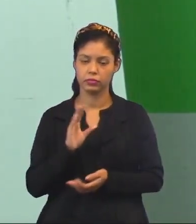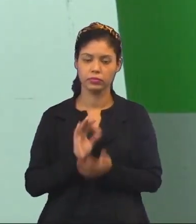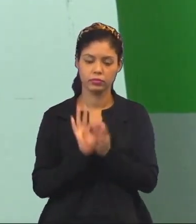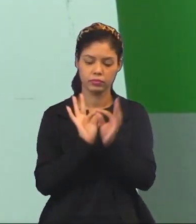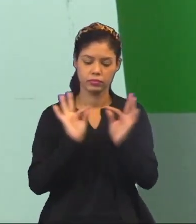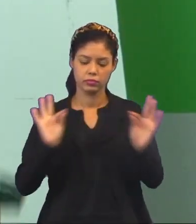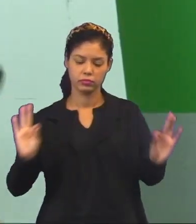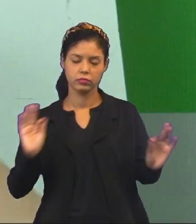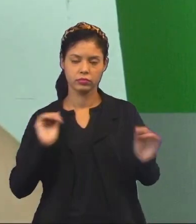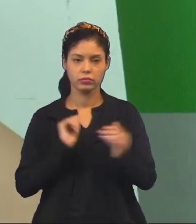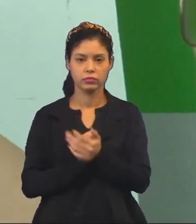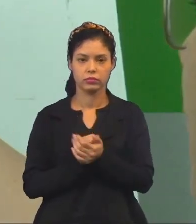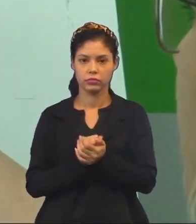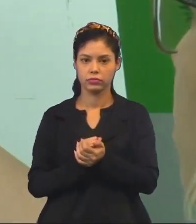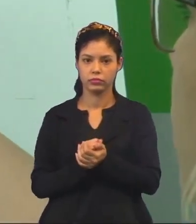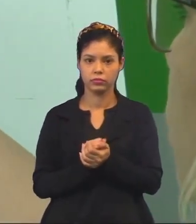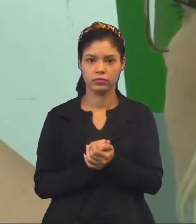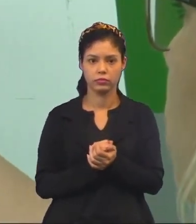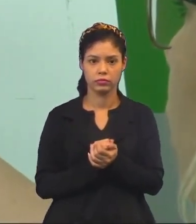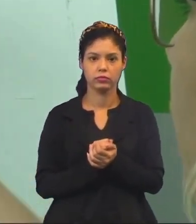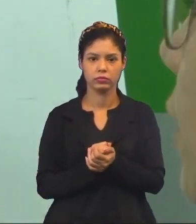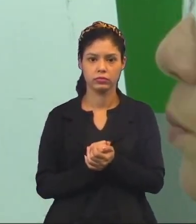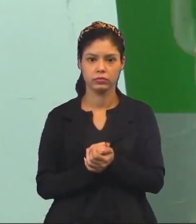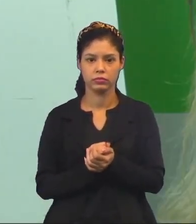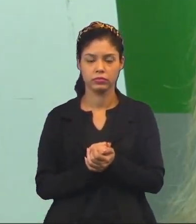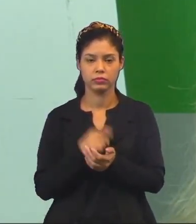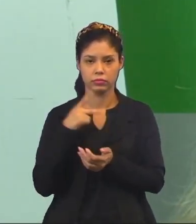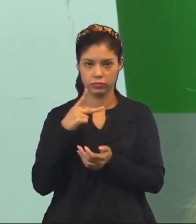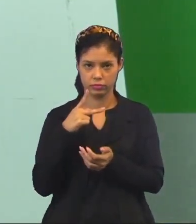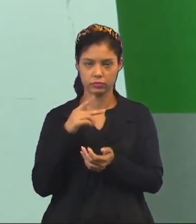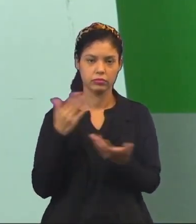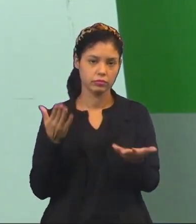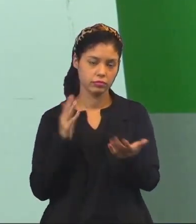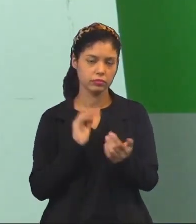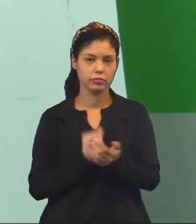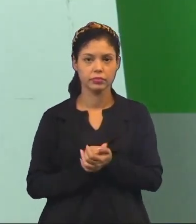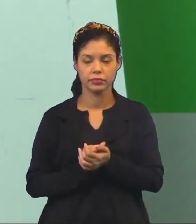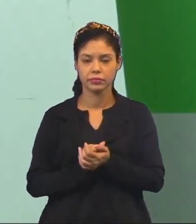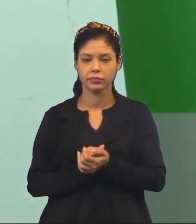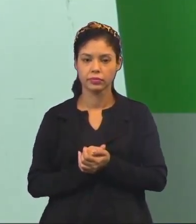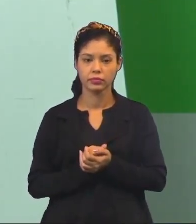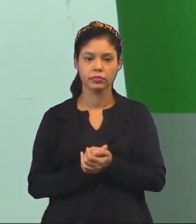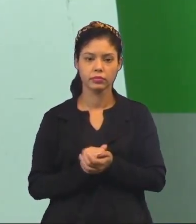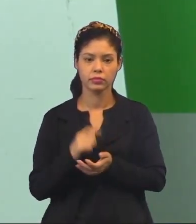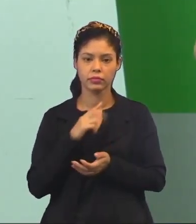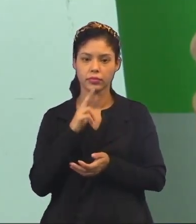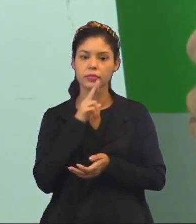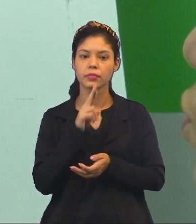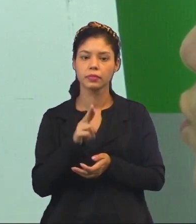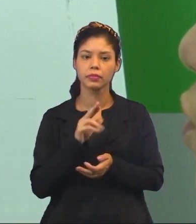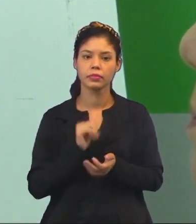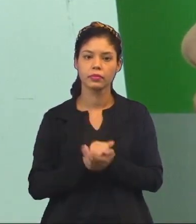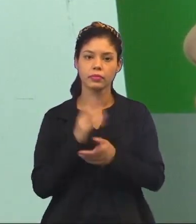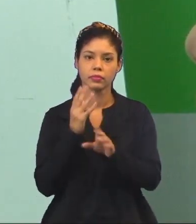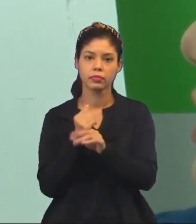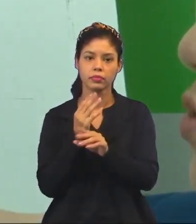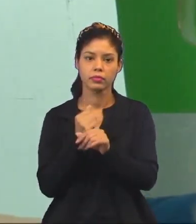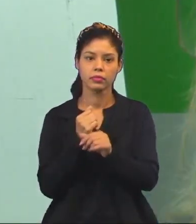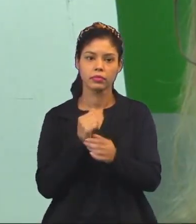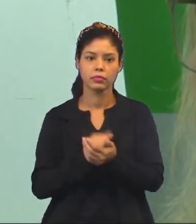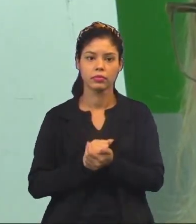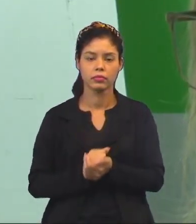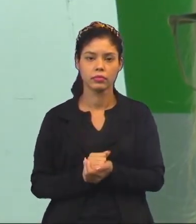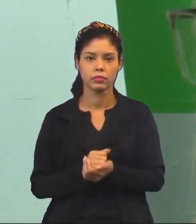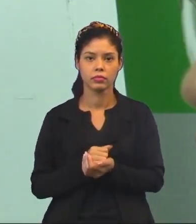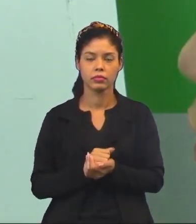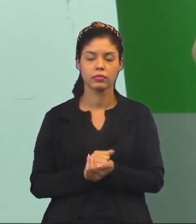O perímetro, para eu calcular o perímetro, vamos colocar aqui um pezinho de perímetro. Eu vou calcular, eu vou somar, é a